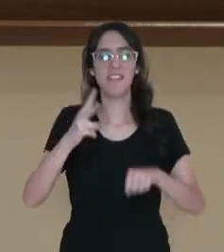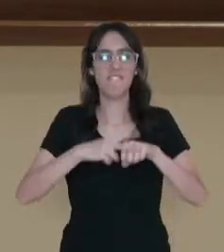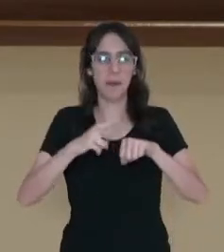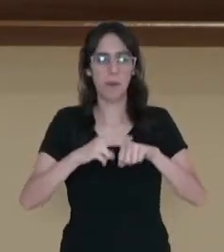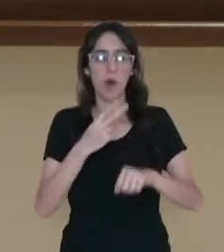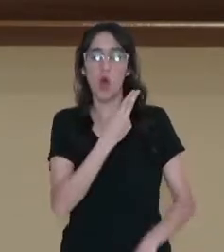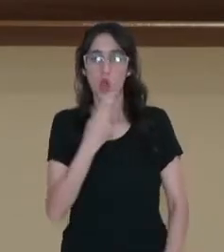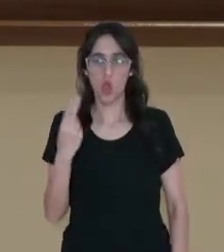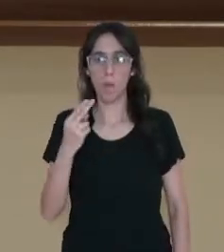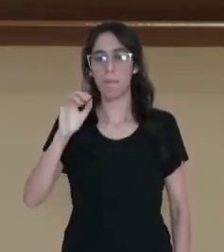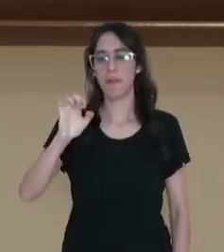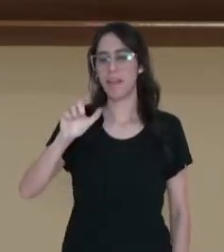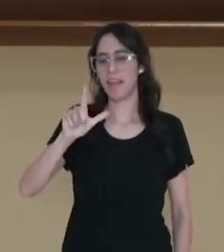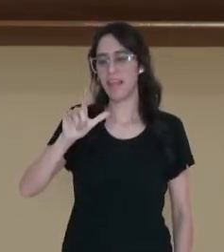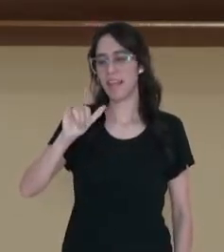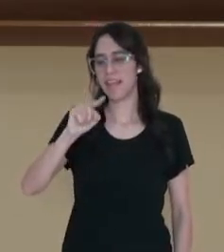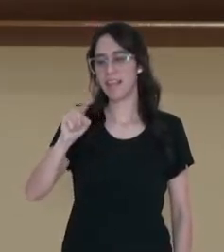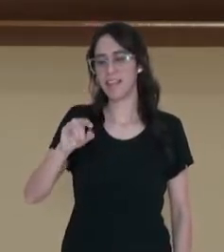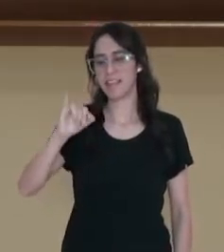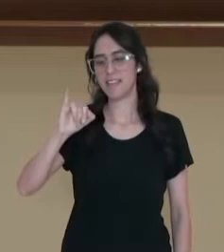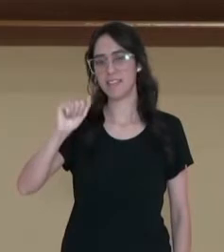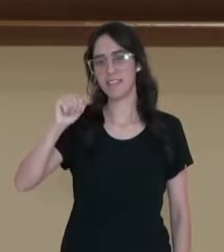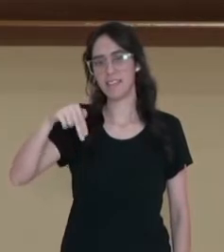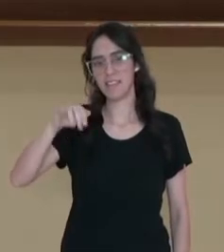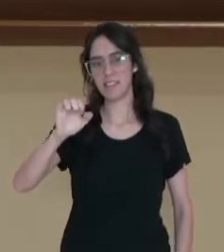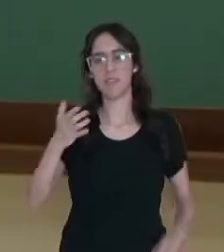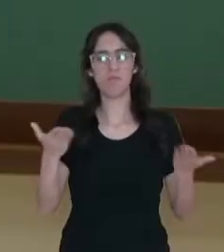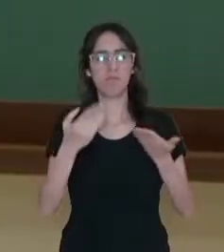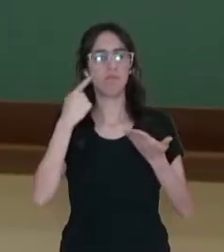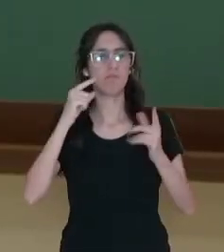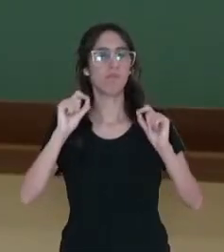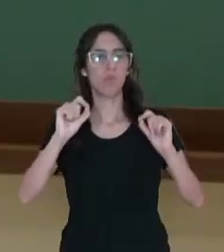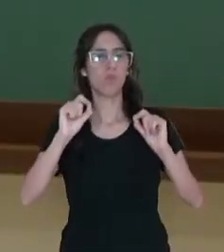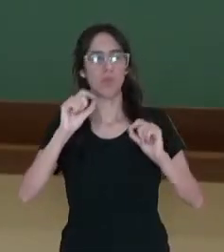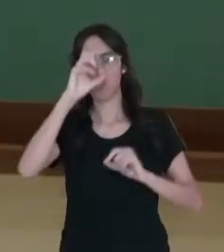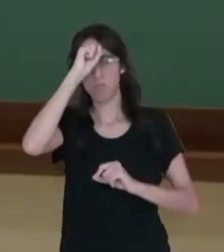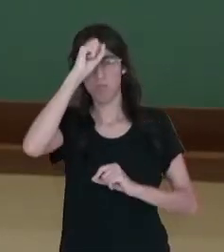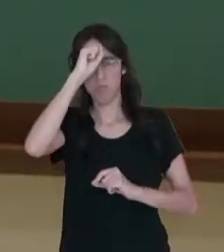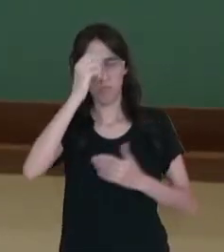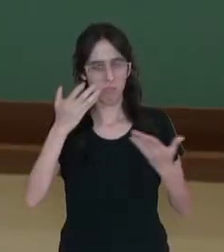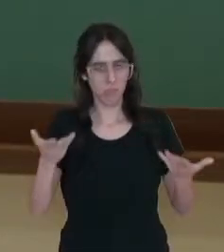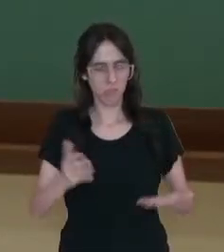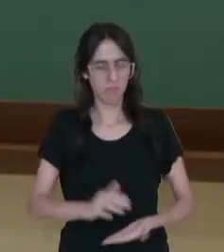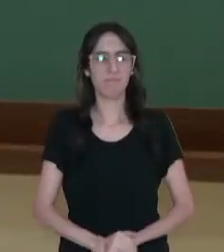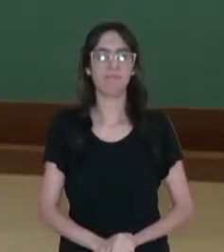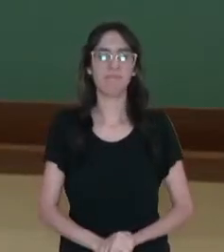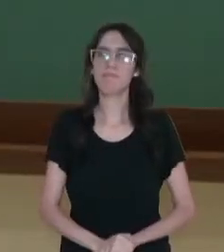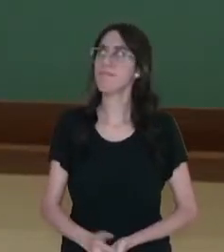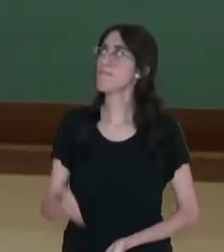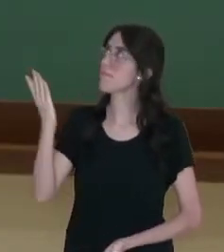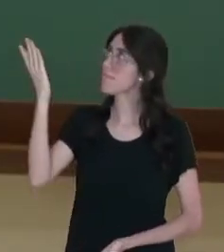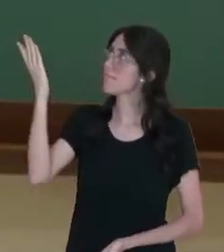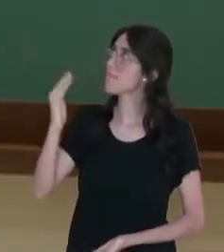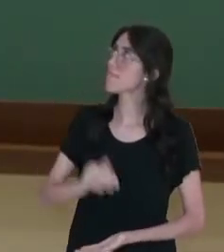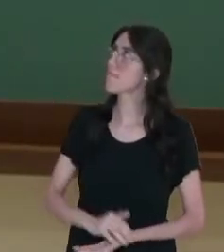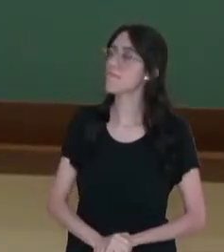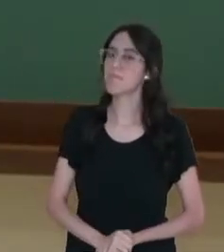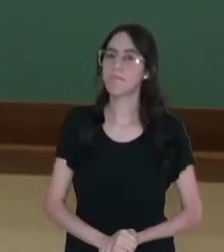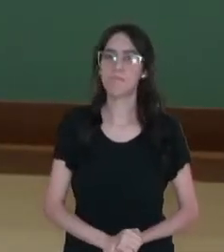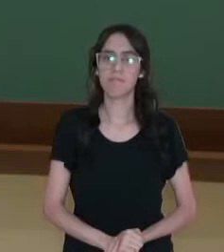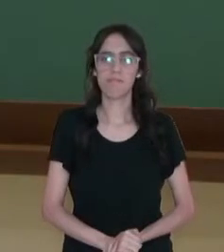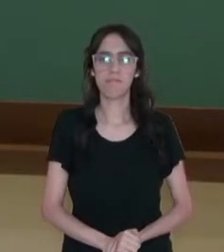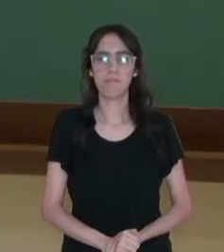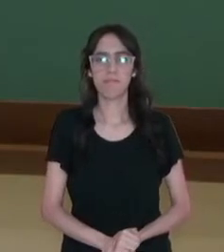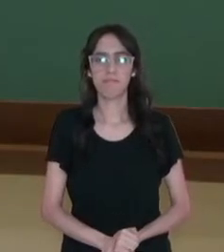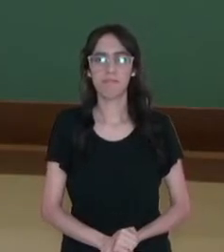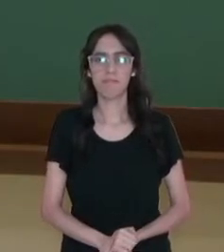professora Elisiane. Vamos lá dar uma olhada aí no nosso conteúdo? Vamos a pensar, que queres para el futuro?